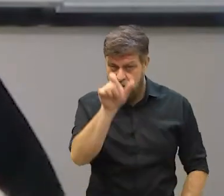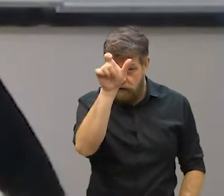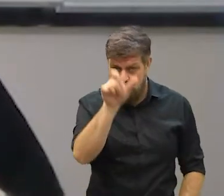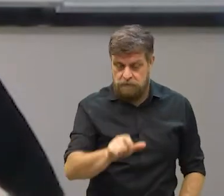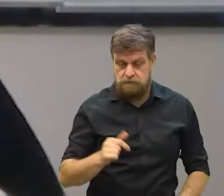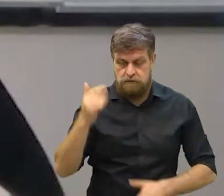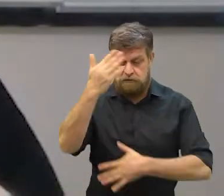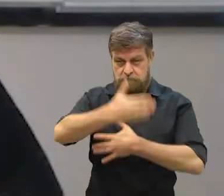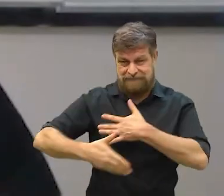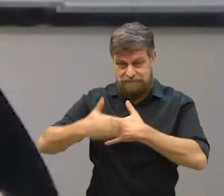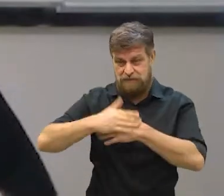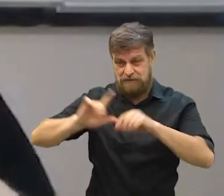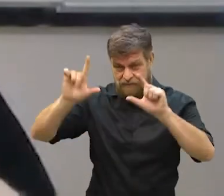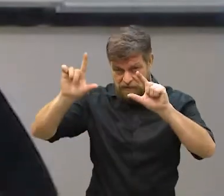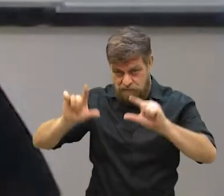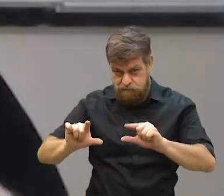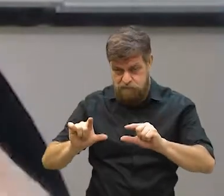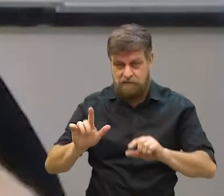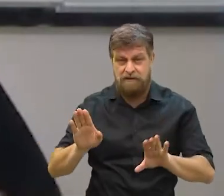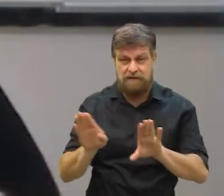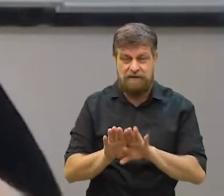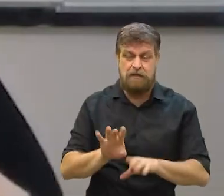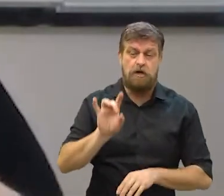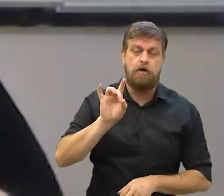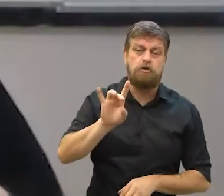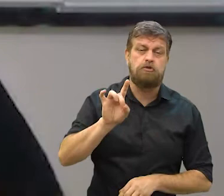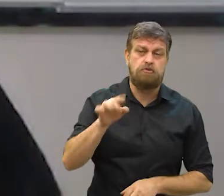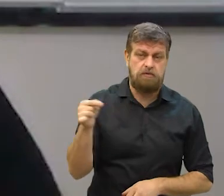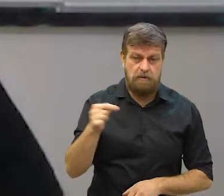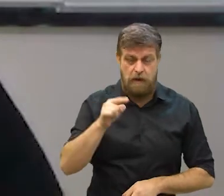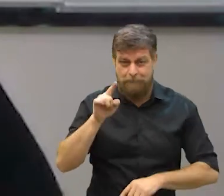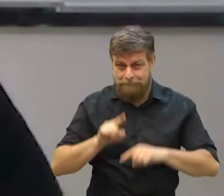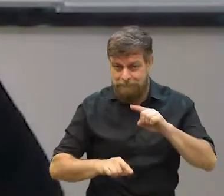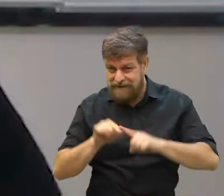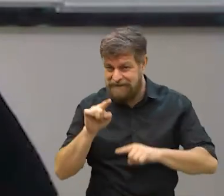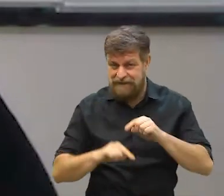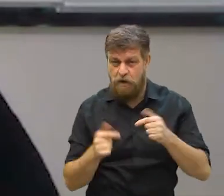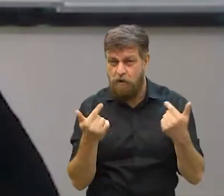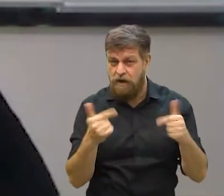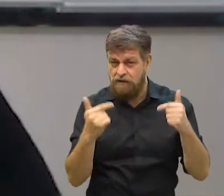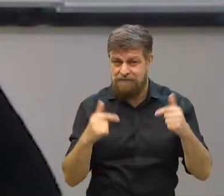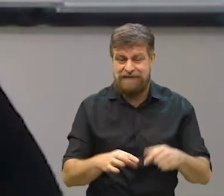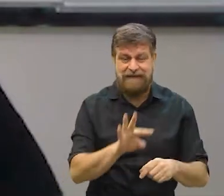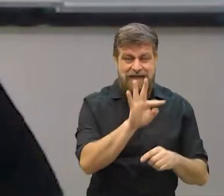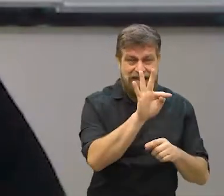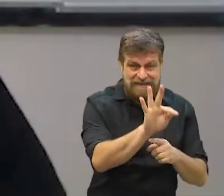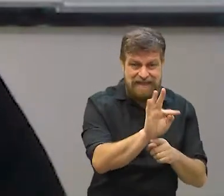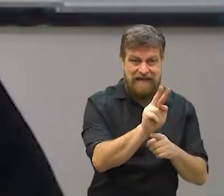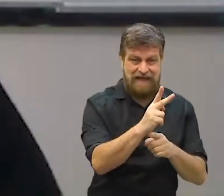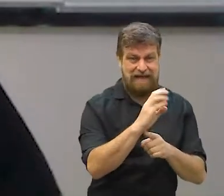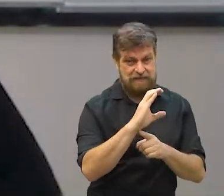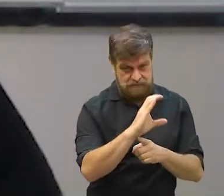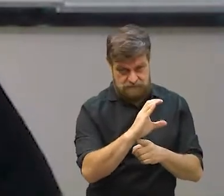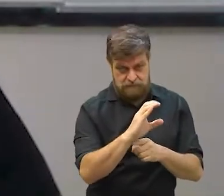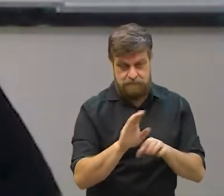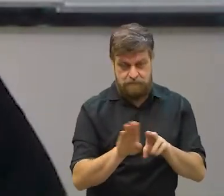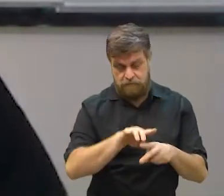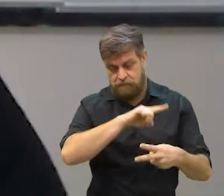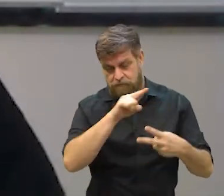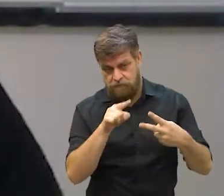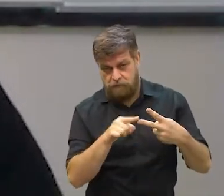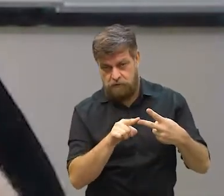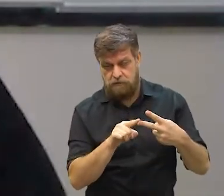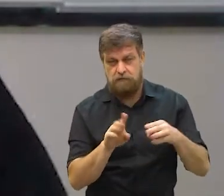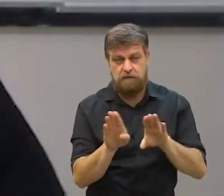sob imunoterapia, você optaria só por produtos que não contenham THC. E